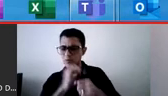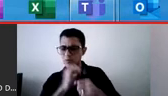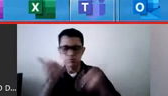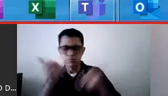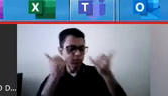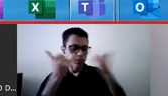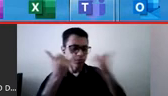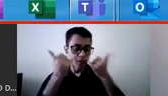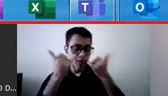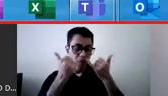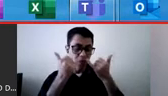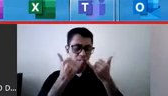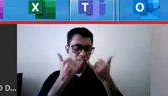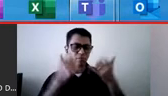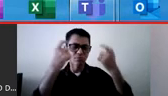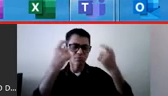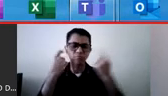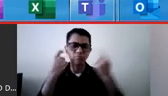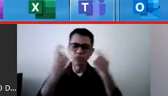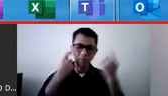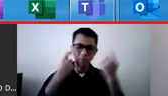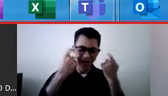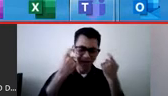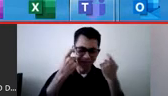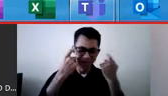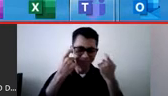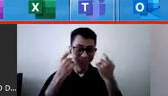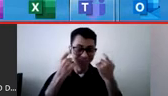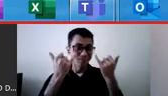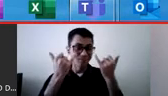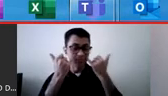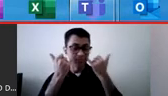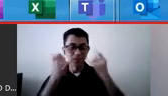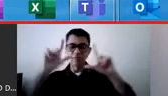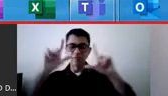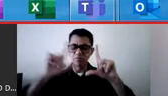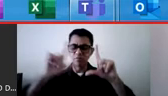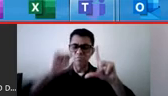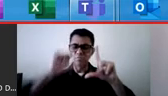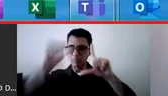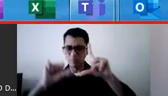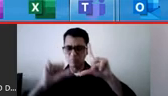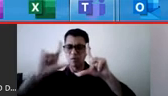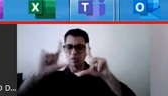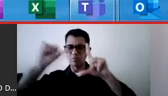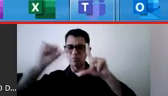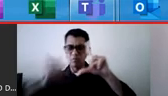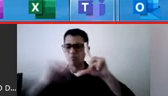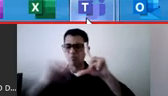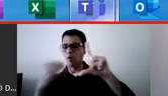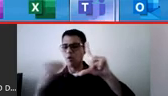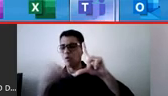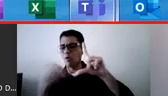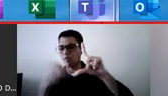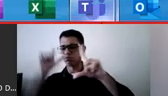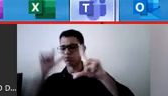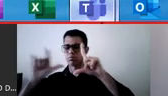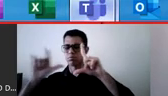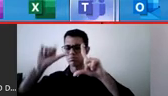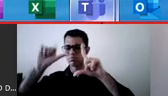informações estava me deixando louco. E minha esposa também louca. Então, a gente colocava tal canal, gente morrendo. Tal canal, gente morrendo. Tal canal, gente morrendo. E